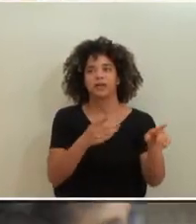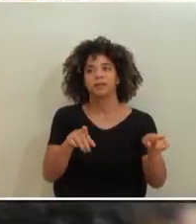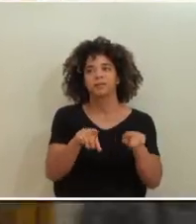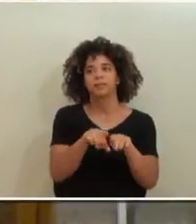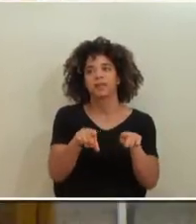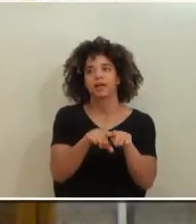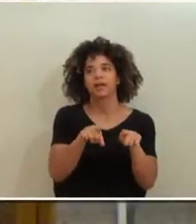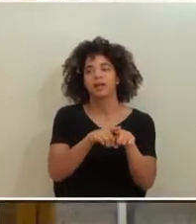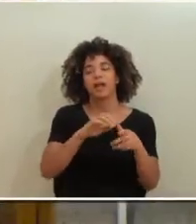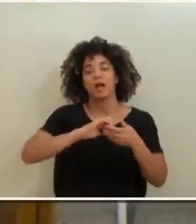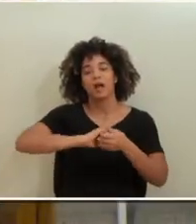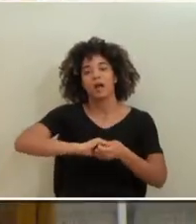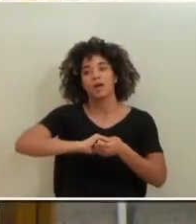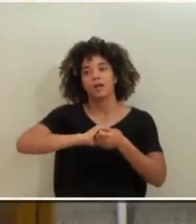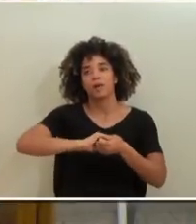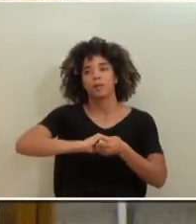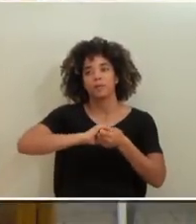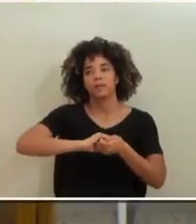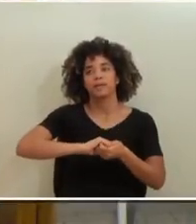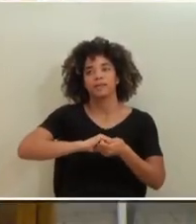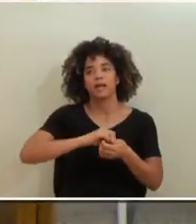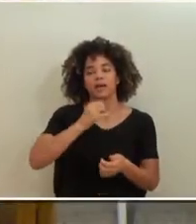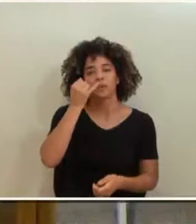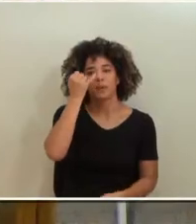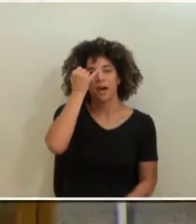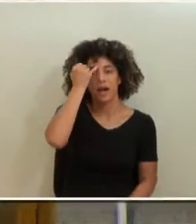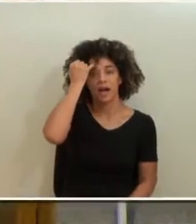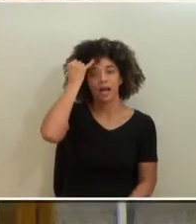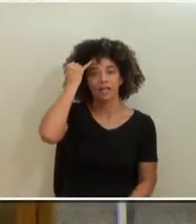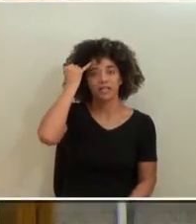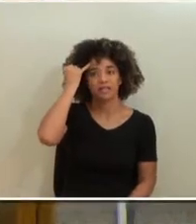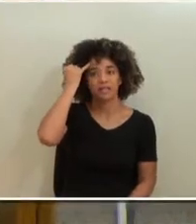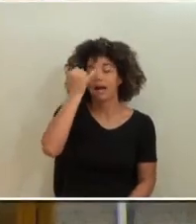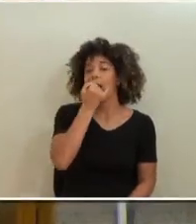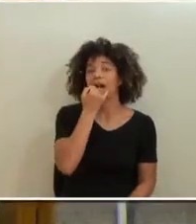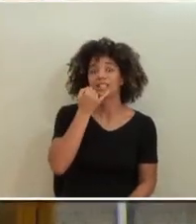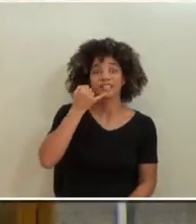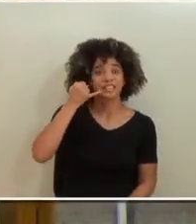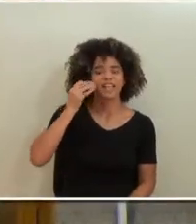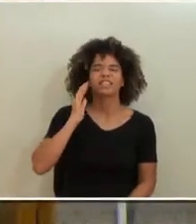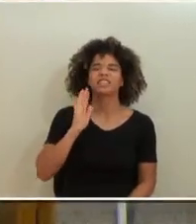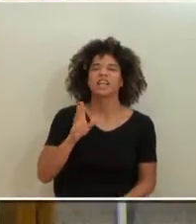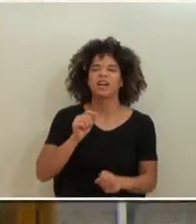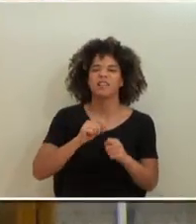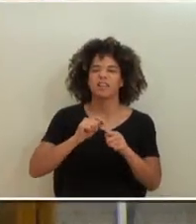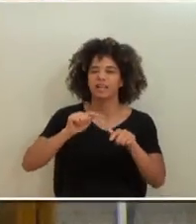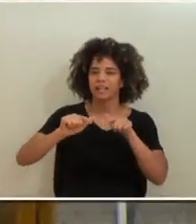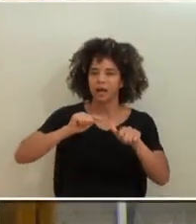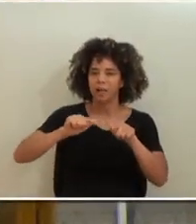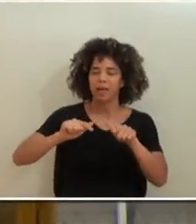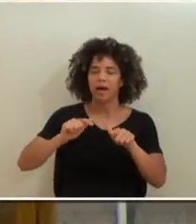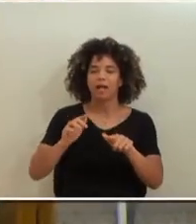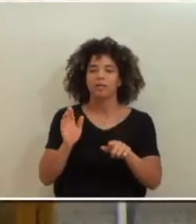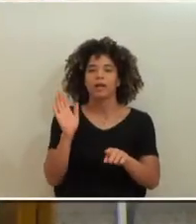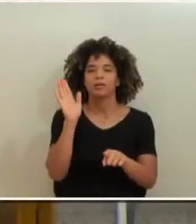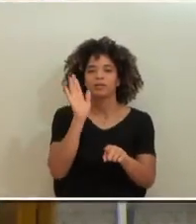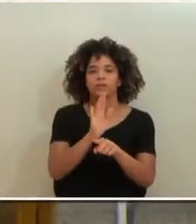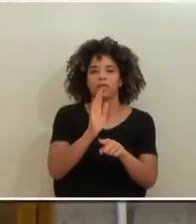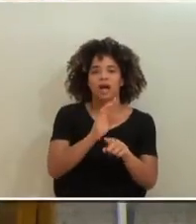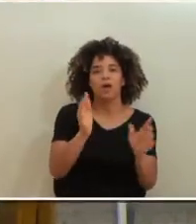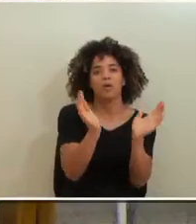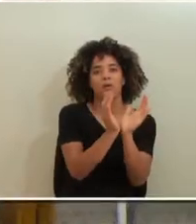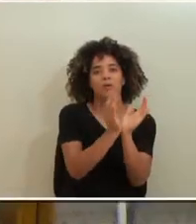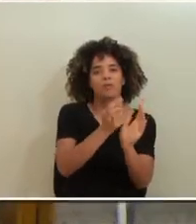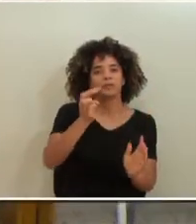que também já fez algumas atividades com os escoteiros, né, ali no nosso Jardim Central. Obrigado, Adnan. Presidente Rossano, obrigado pela presença